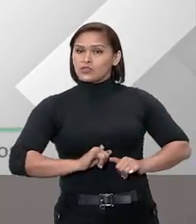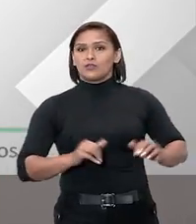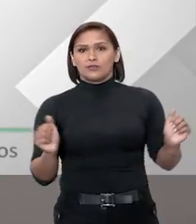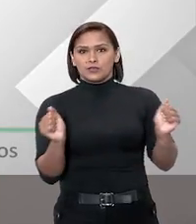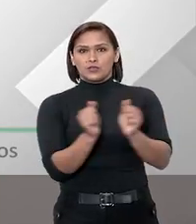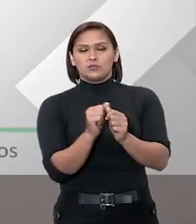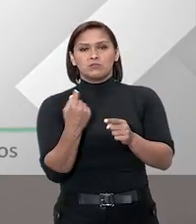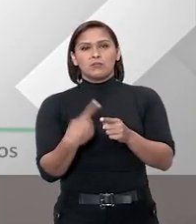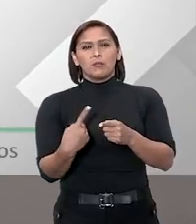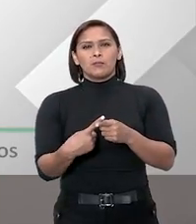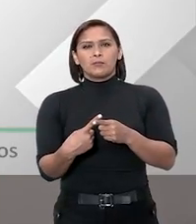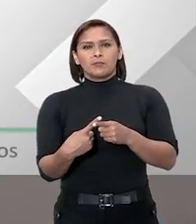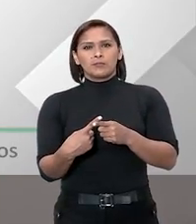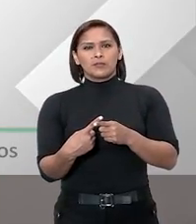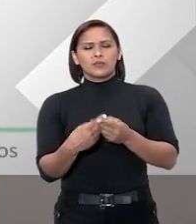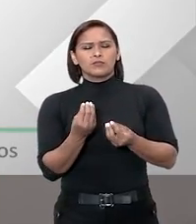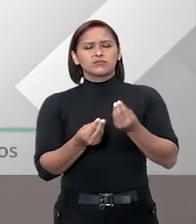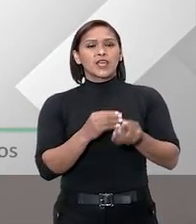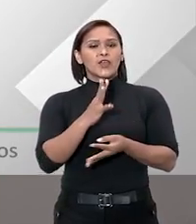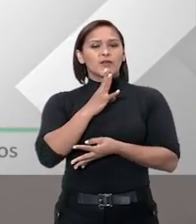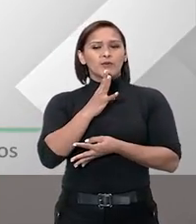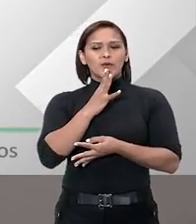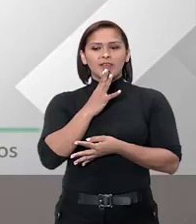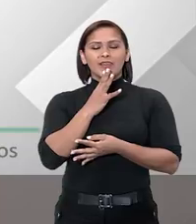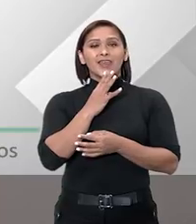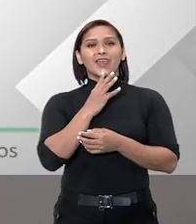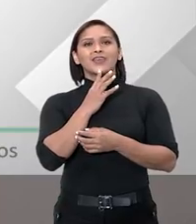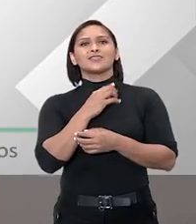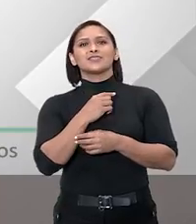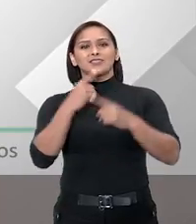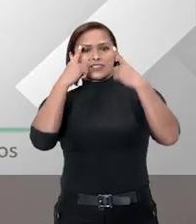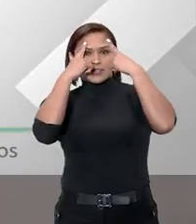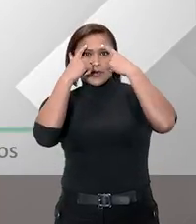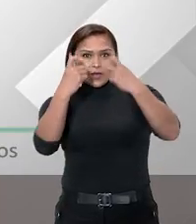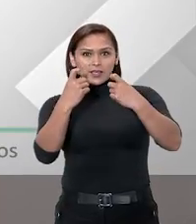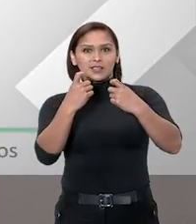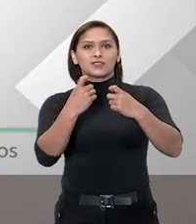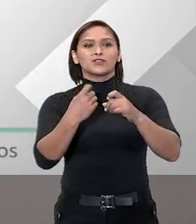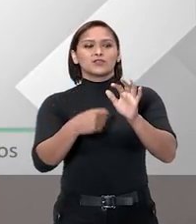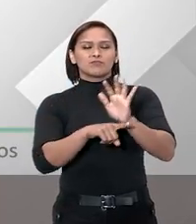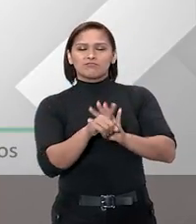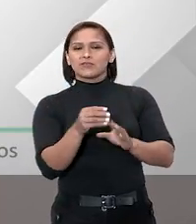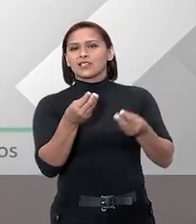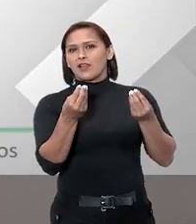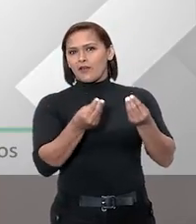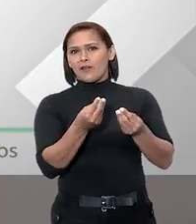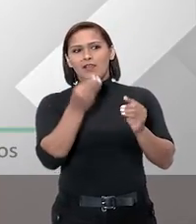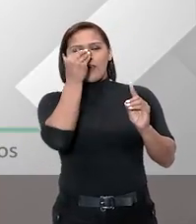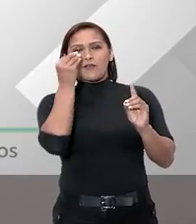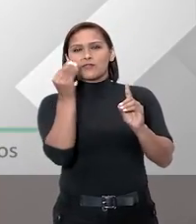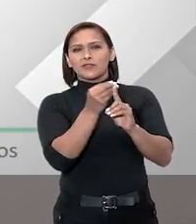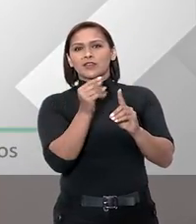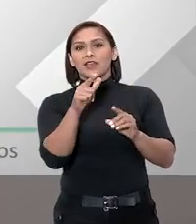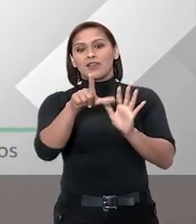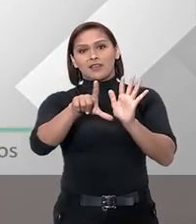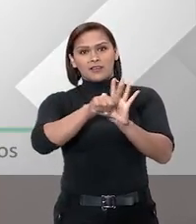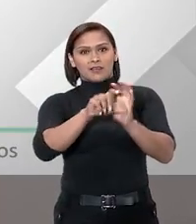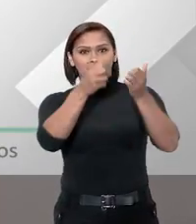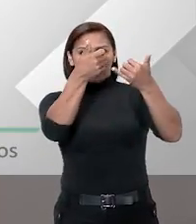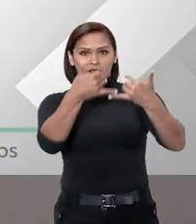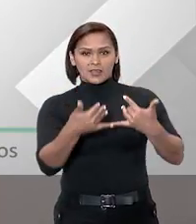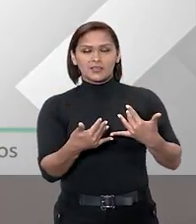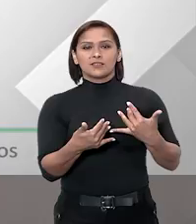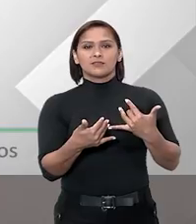junto, até porque conhecem o agressor, né? Conhecem o agressor. E a lei, ela fala